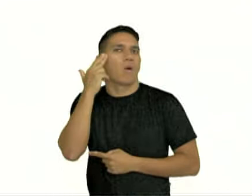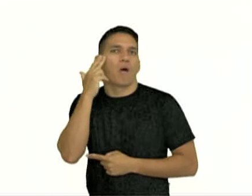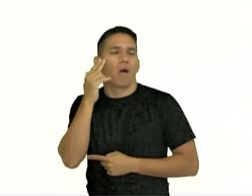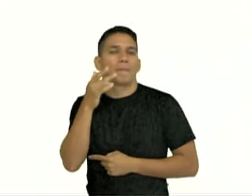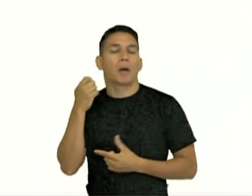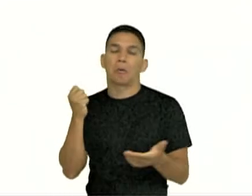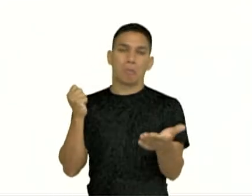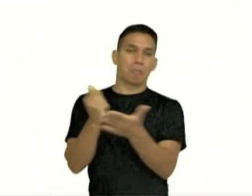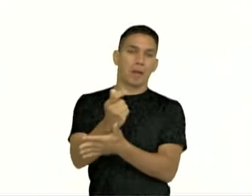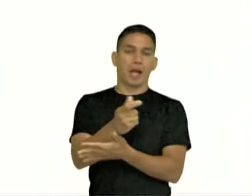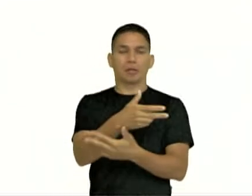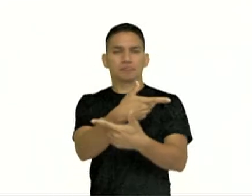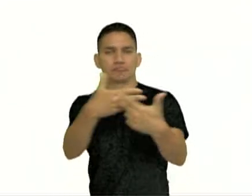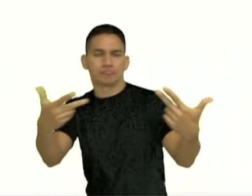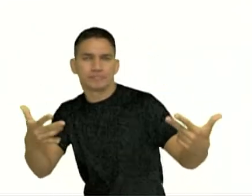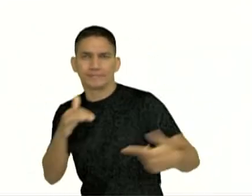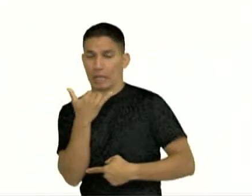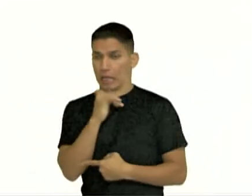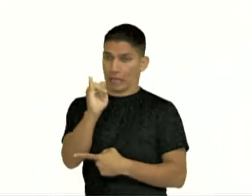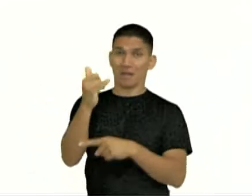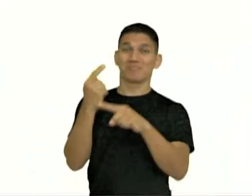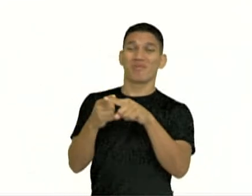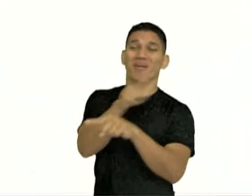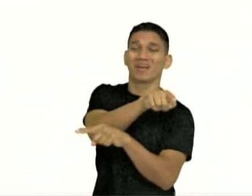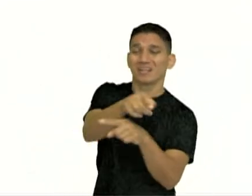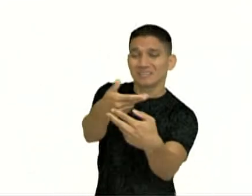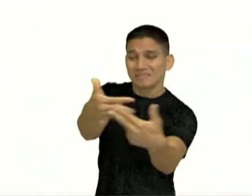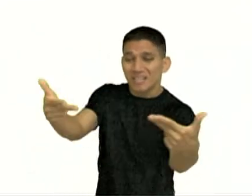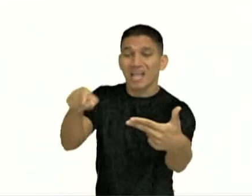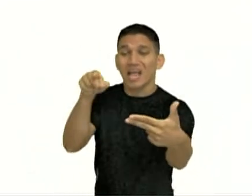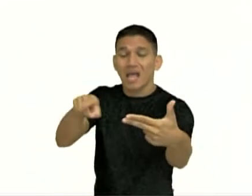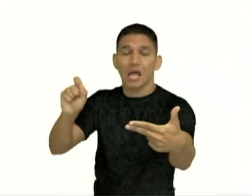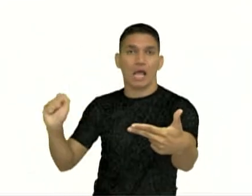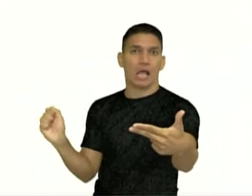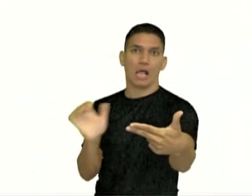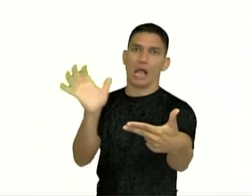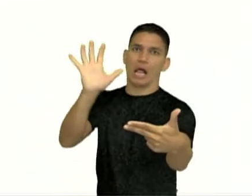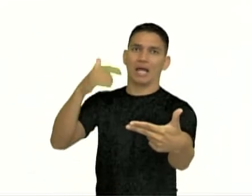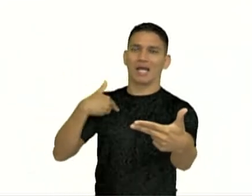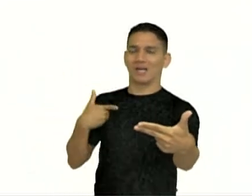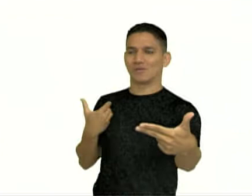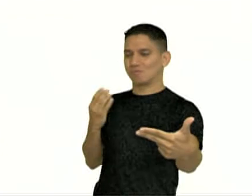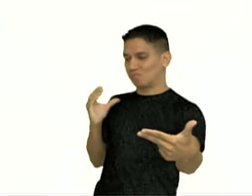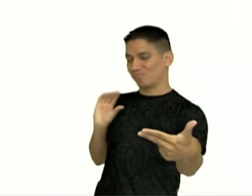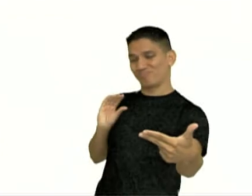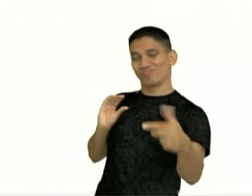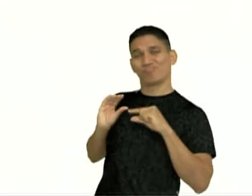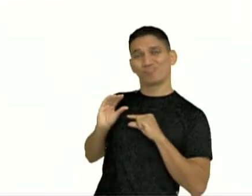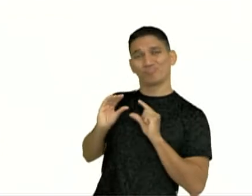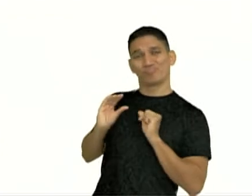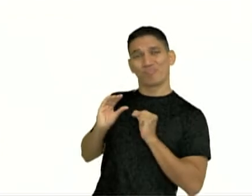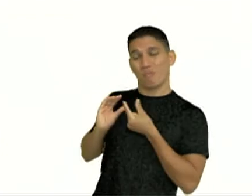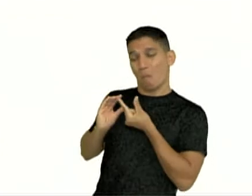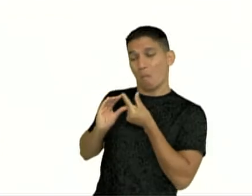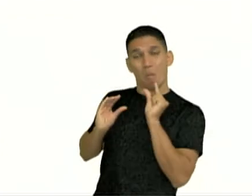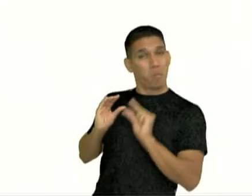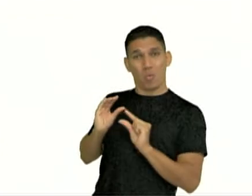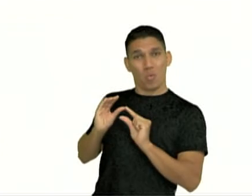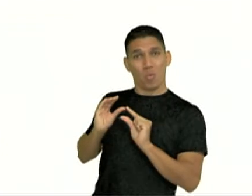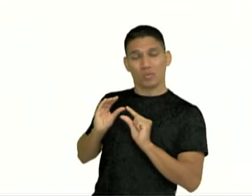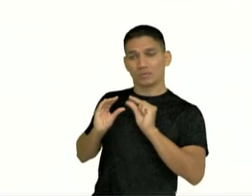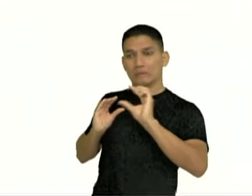equipamentos eletrônicos, né? Que tem um valor elevado, então não é um valor que a gente está disponível ali, então normalmente a gente